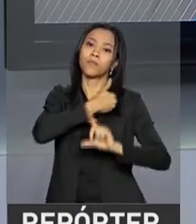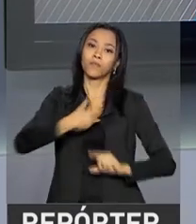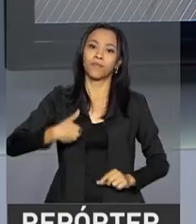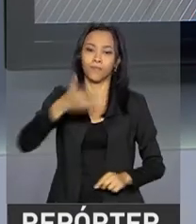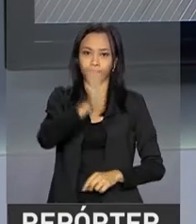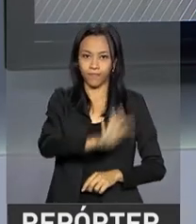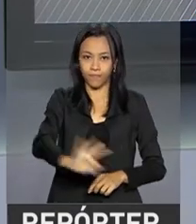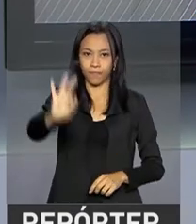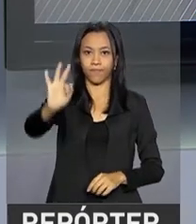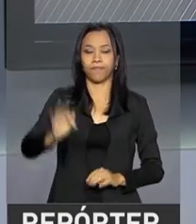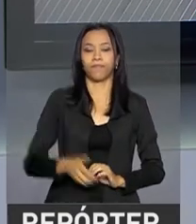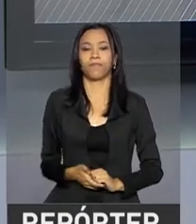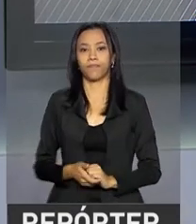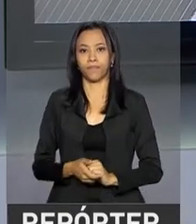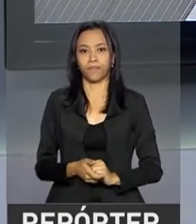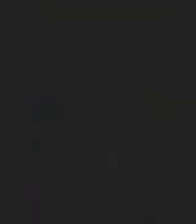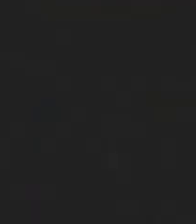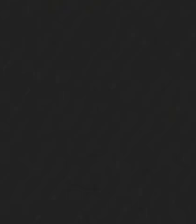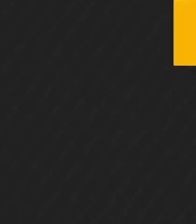tv do governo federal